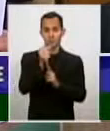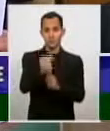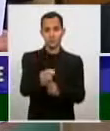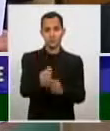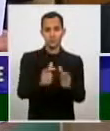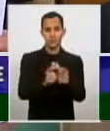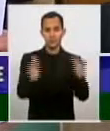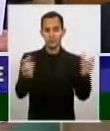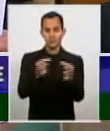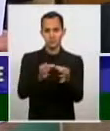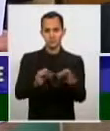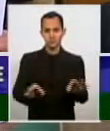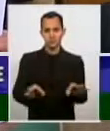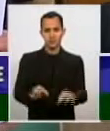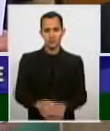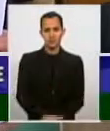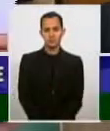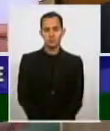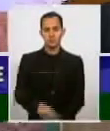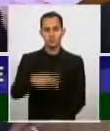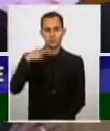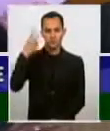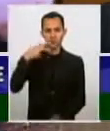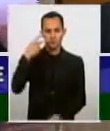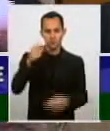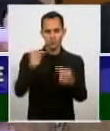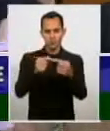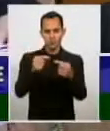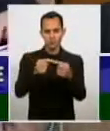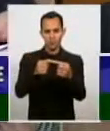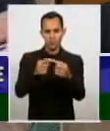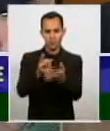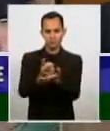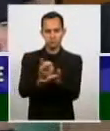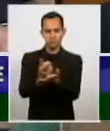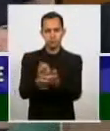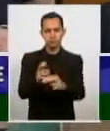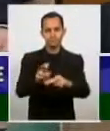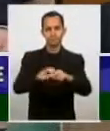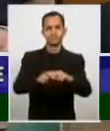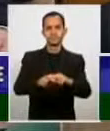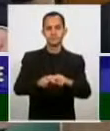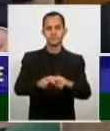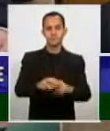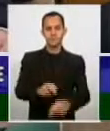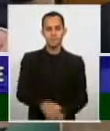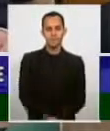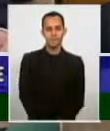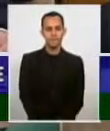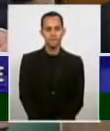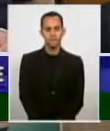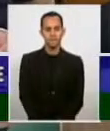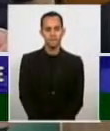simbólica, maioria simples. Os vereadores que concordam permaneçam como estão.